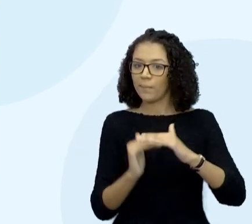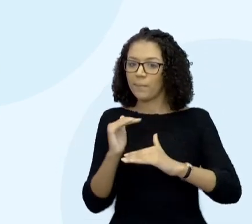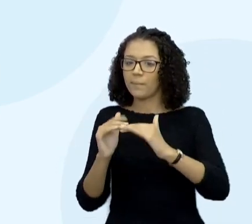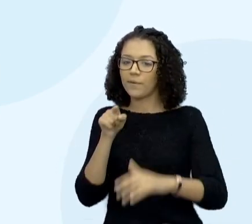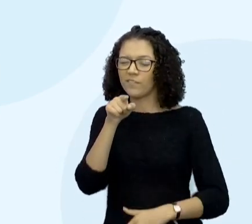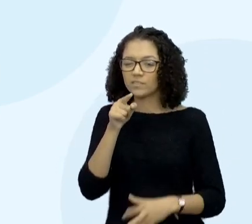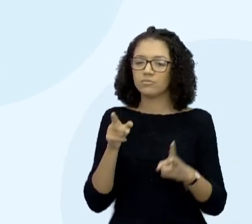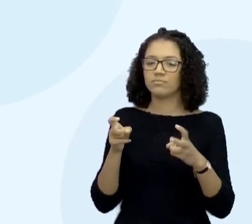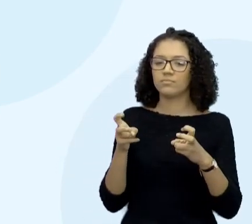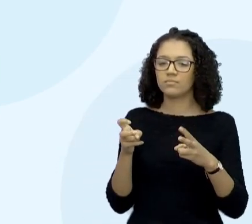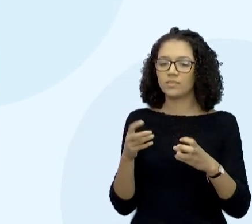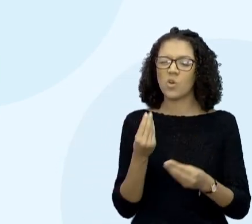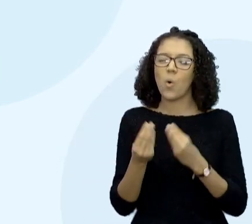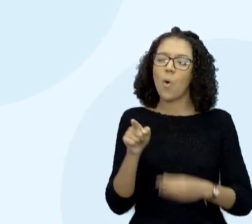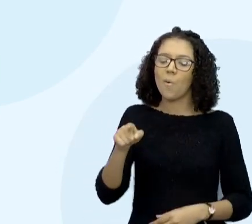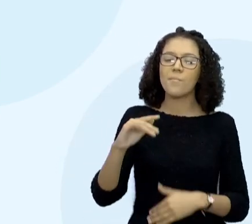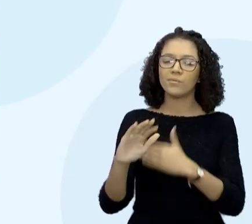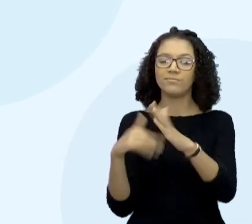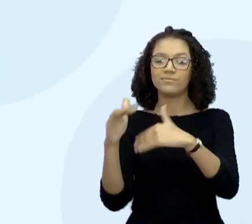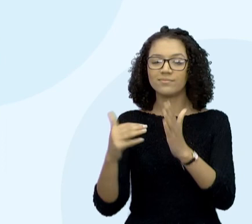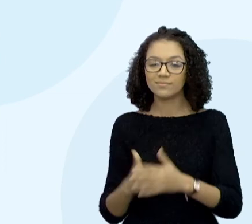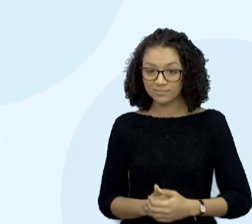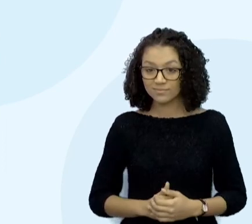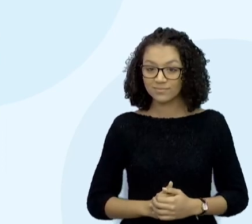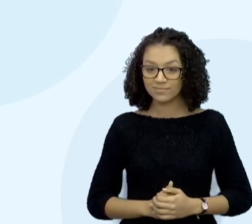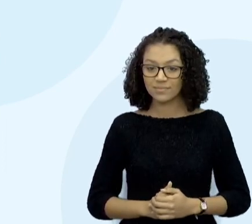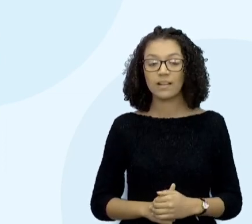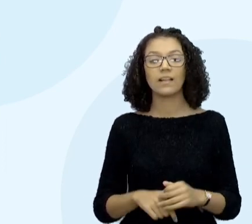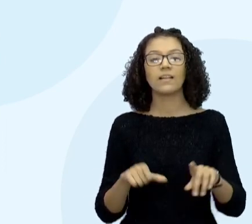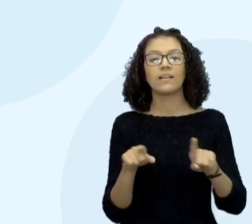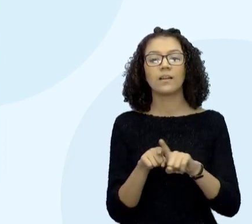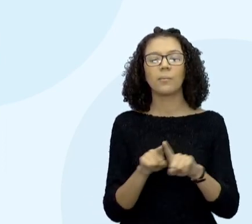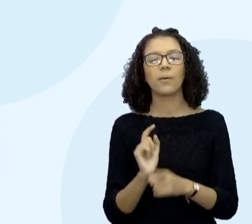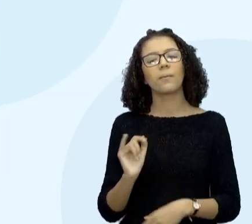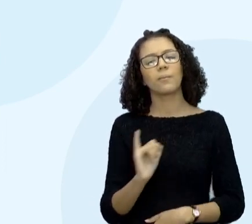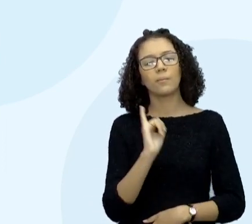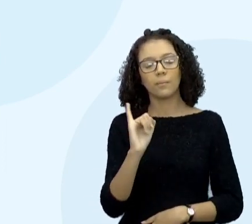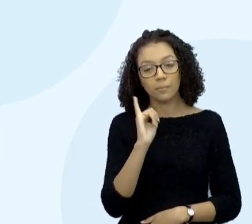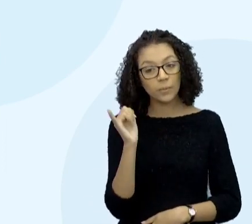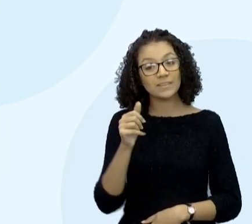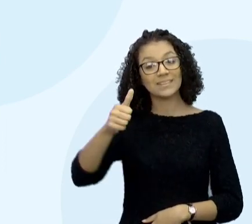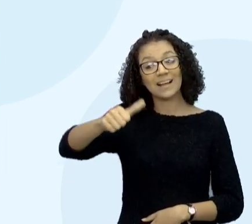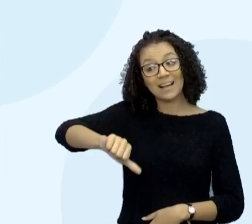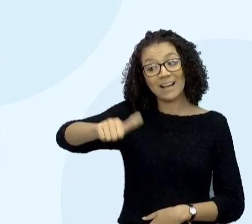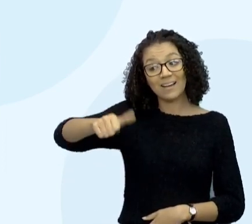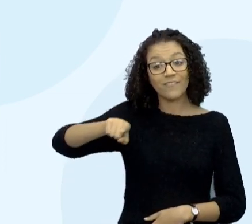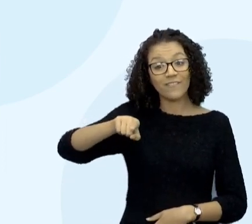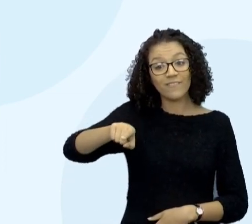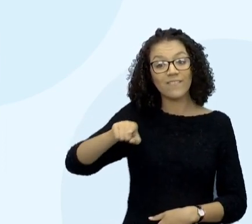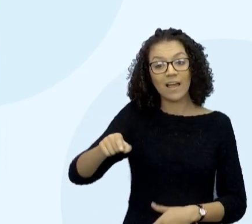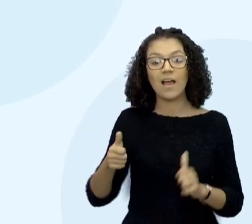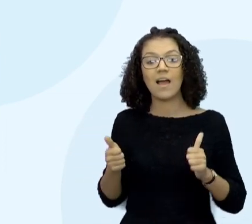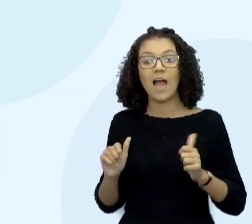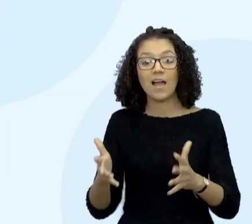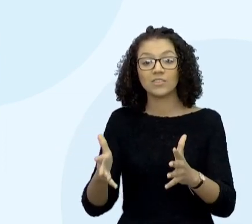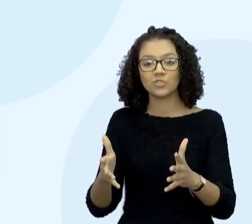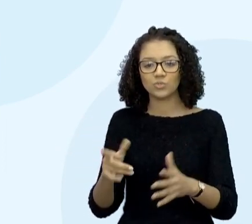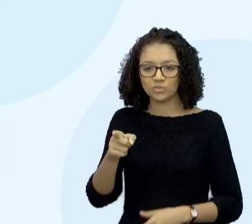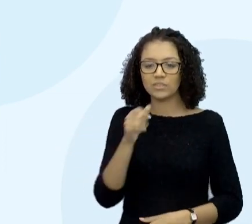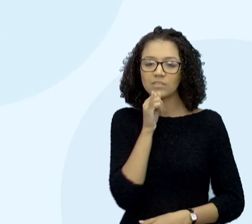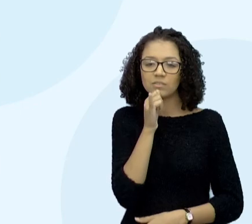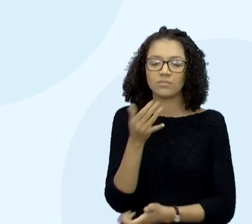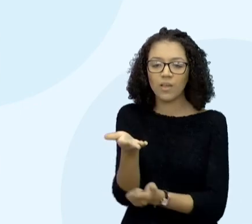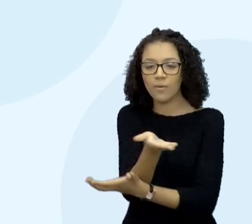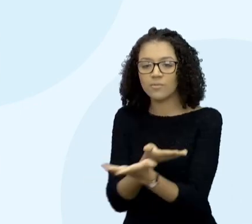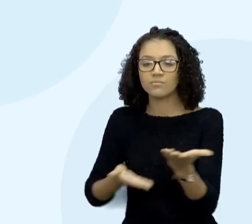neste componente. Entendemos importante também avaliar o desenvolvimento de atitudes como a interação e